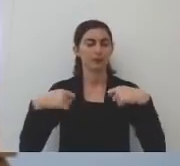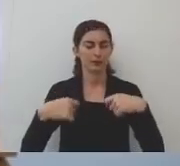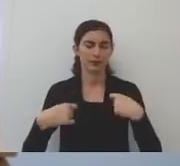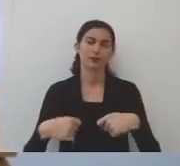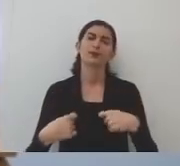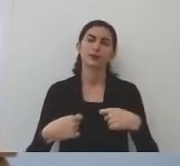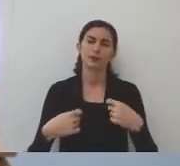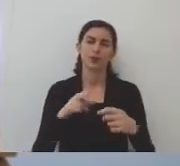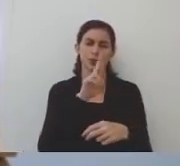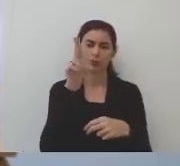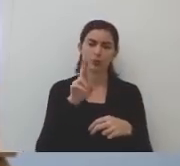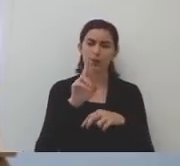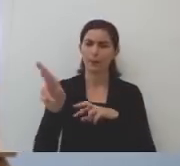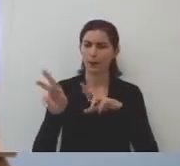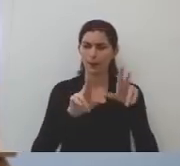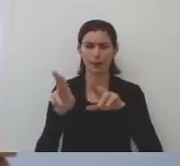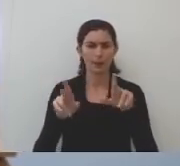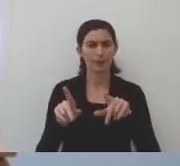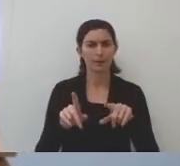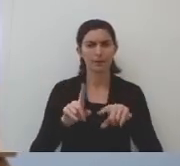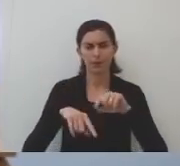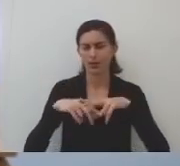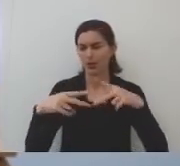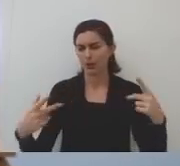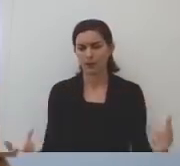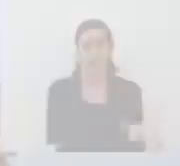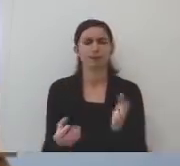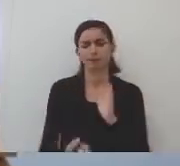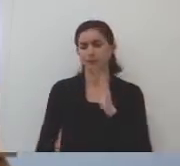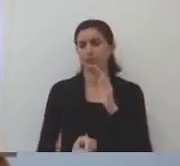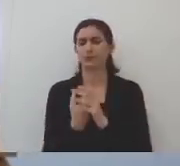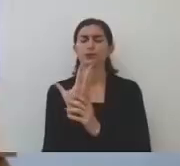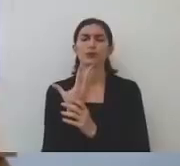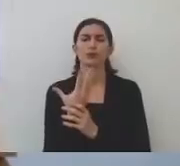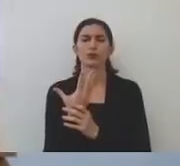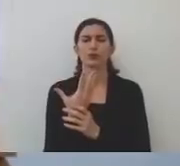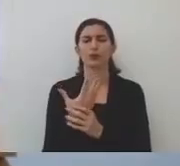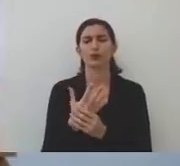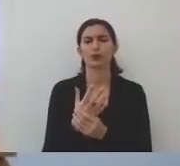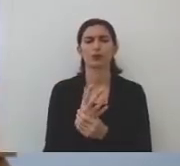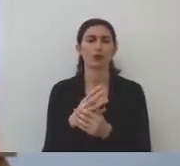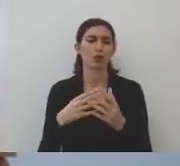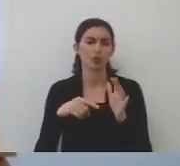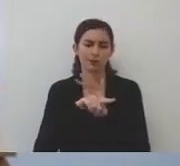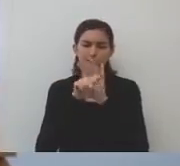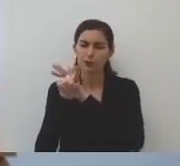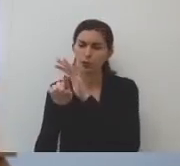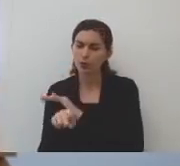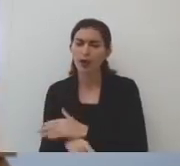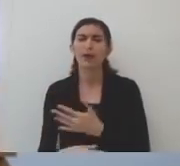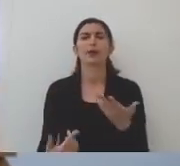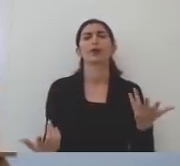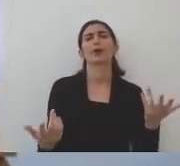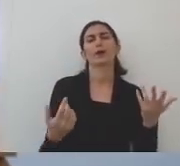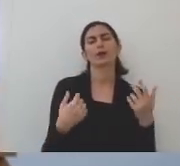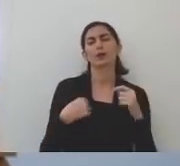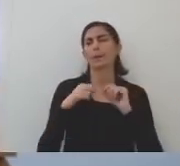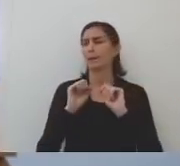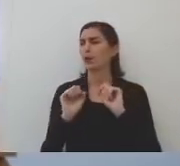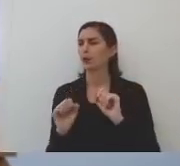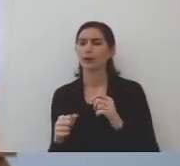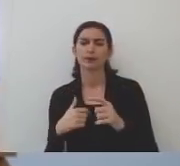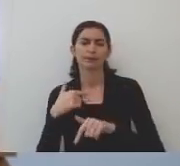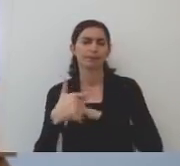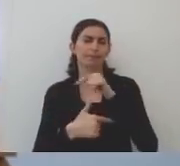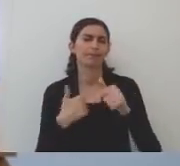gente pode utilizar diferentes ferramentas, a gente pode criar um questionário, a gente